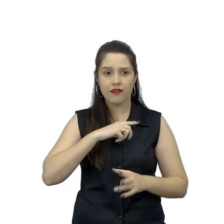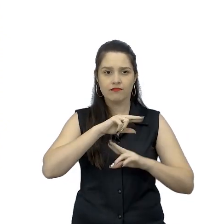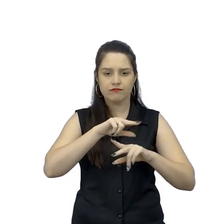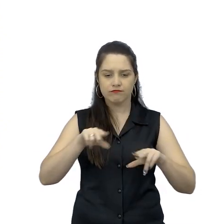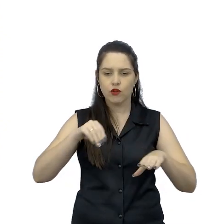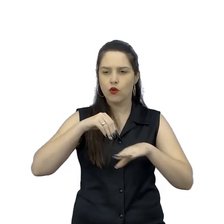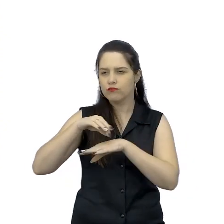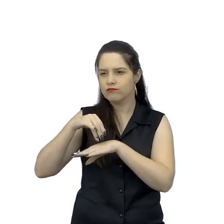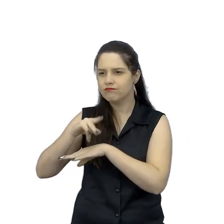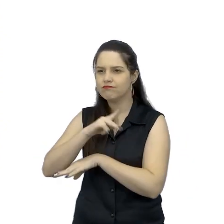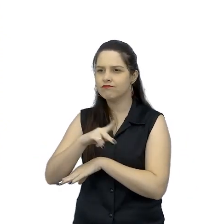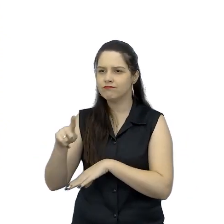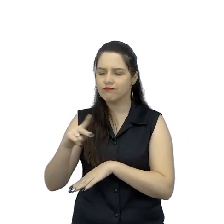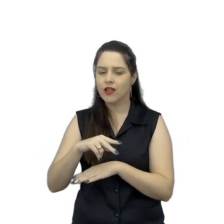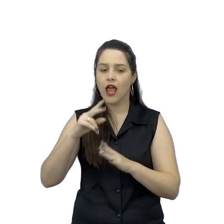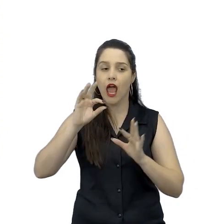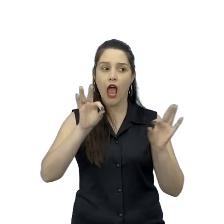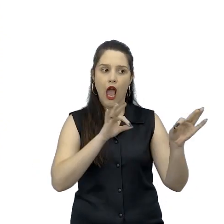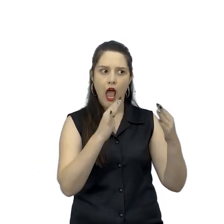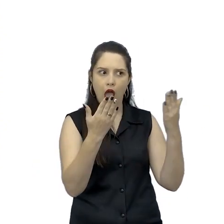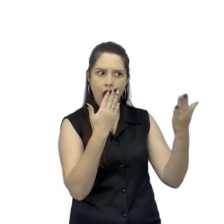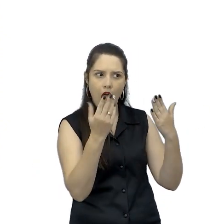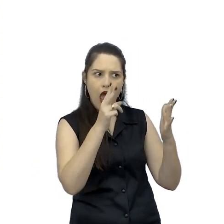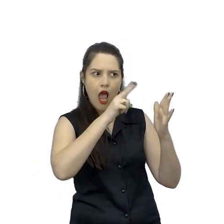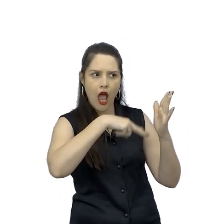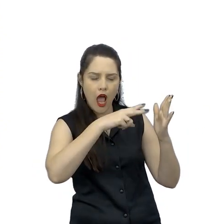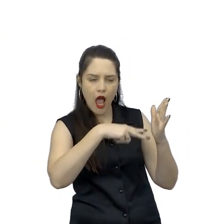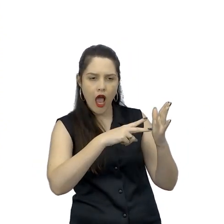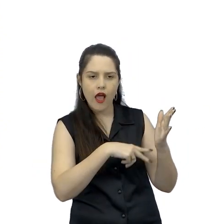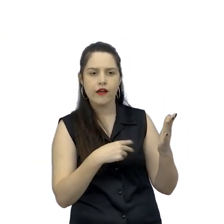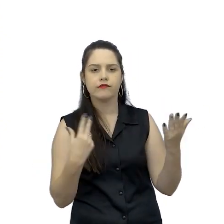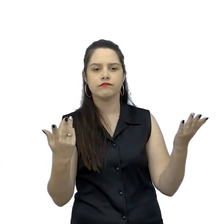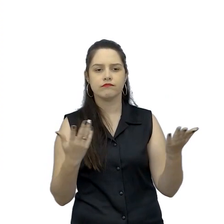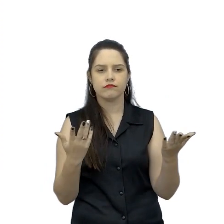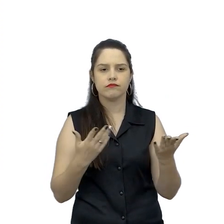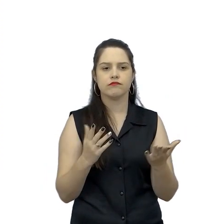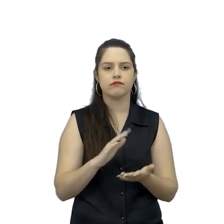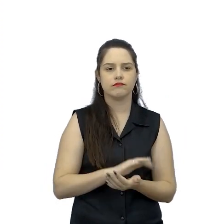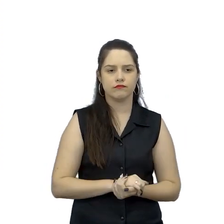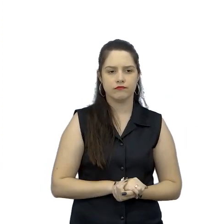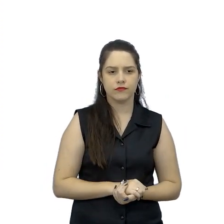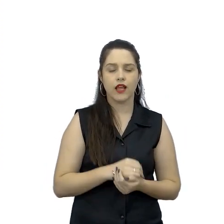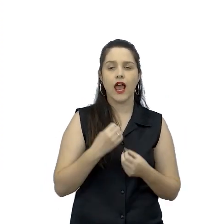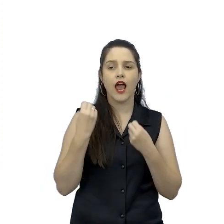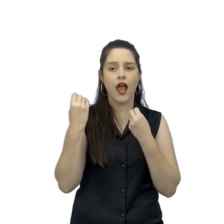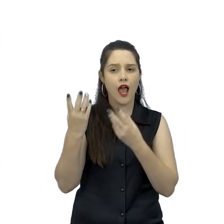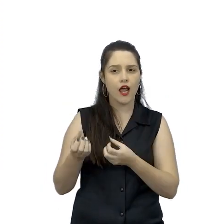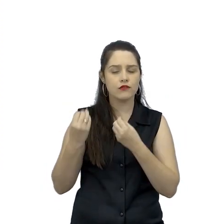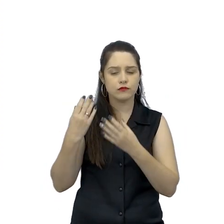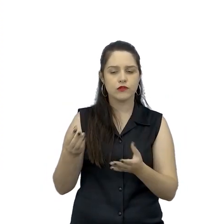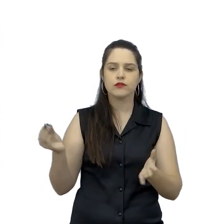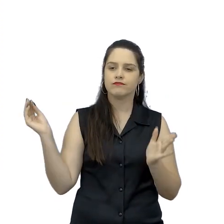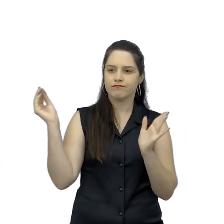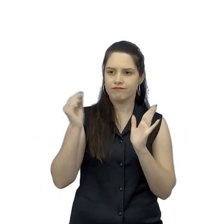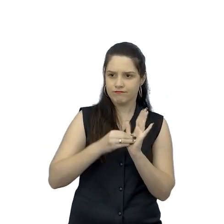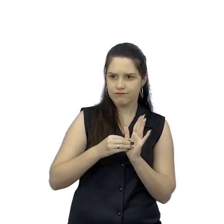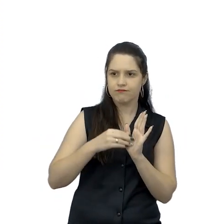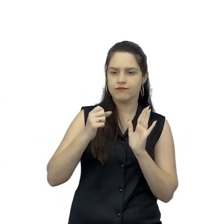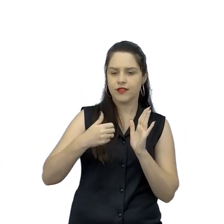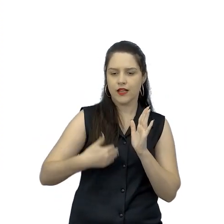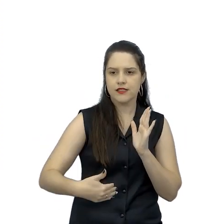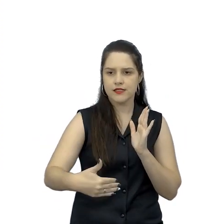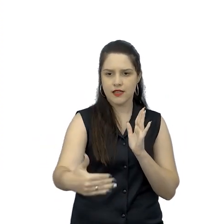professor, você realizará a leitura da reportagem na íntegra. Anote as informações solicitadas no quadro a